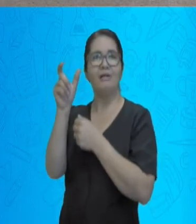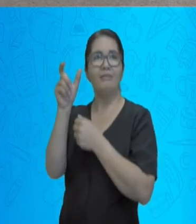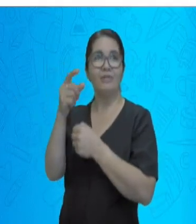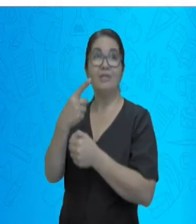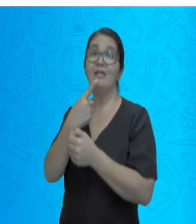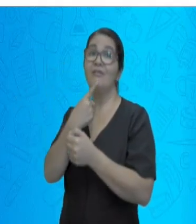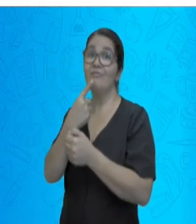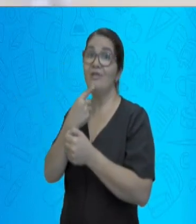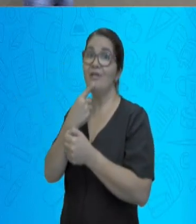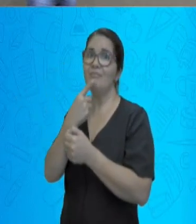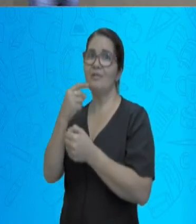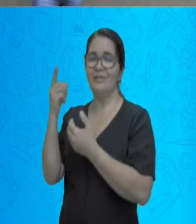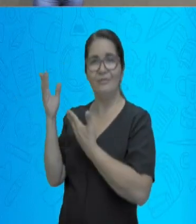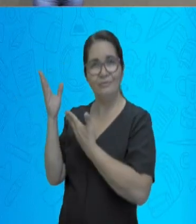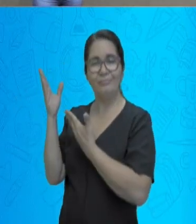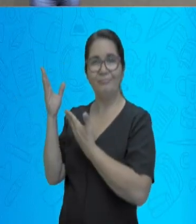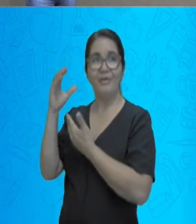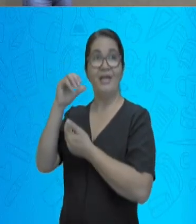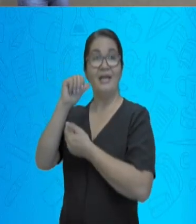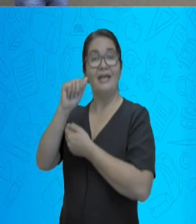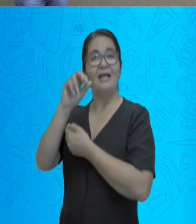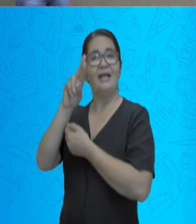cedilha. Caroço,